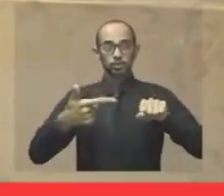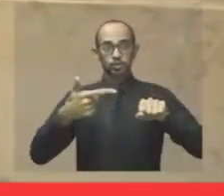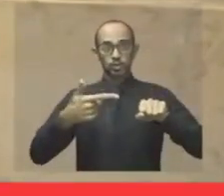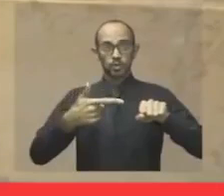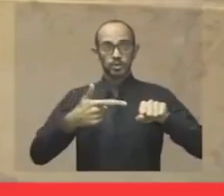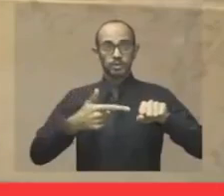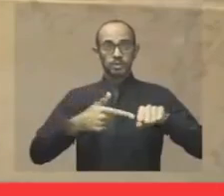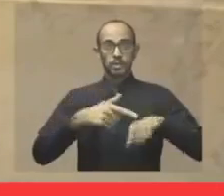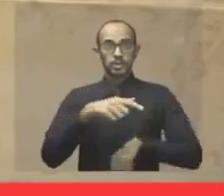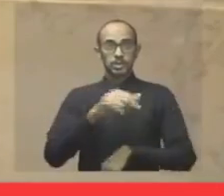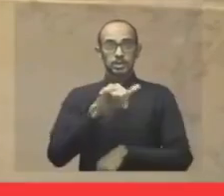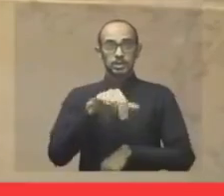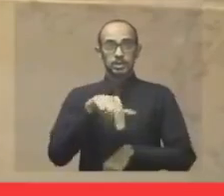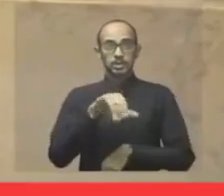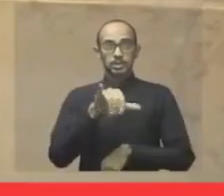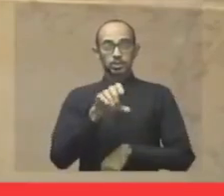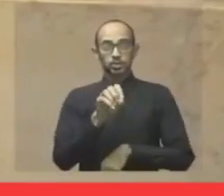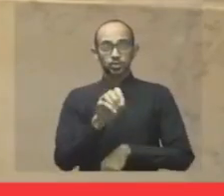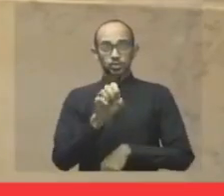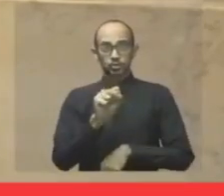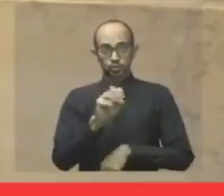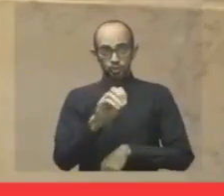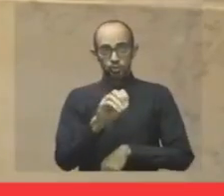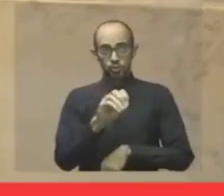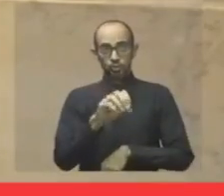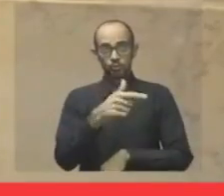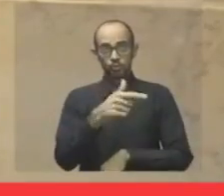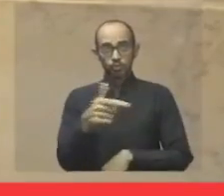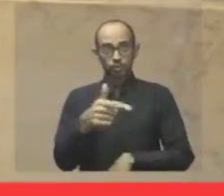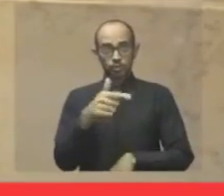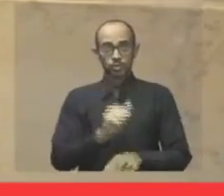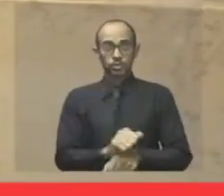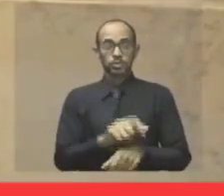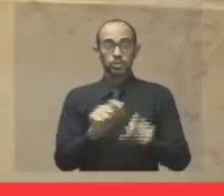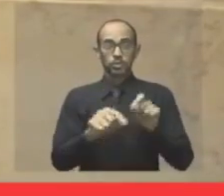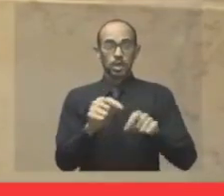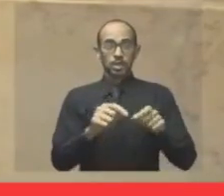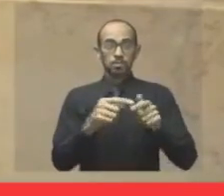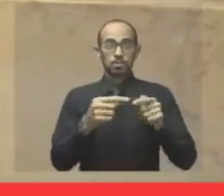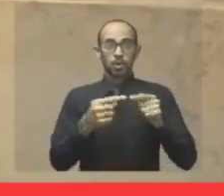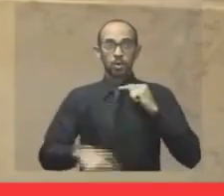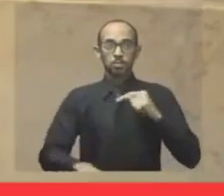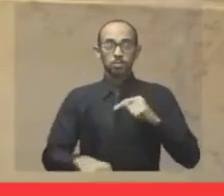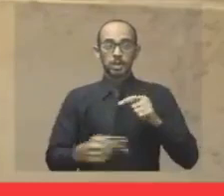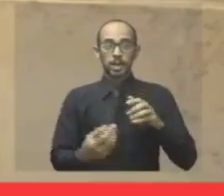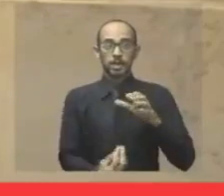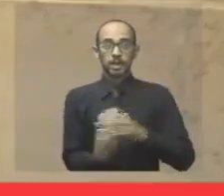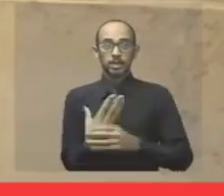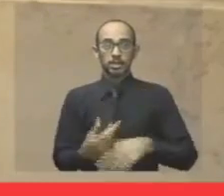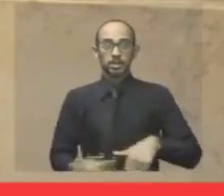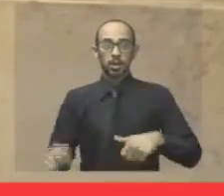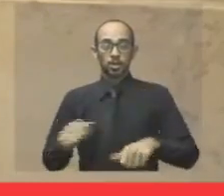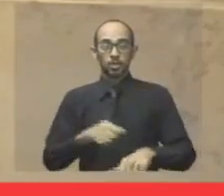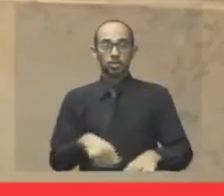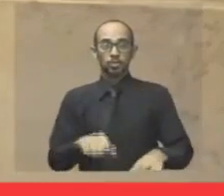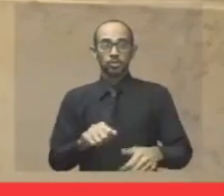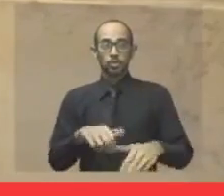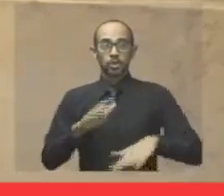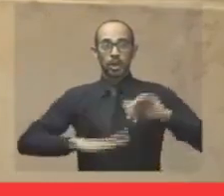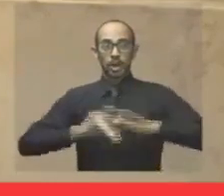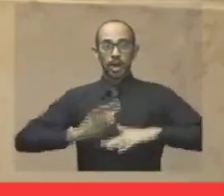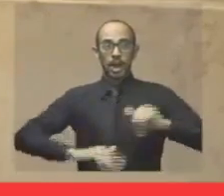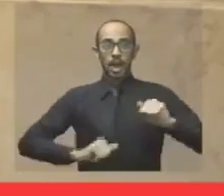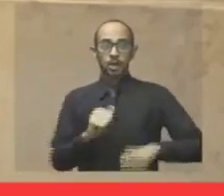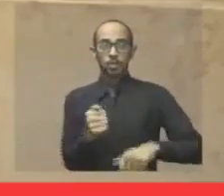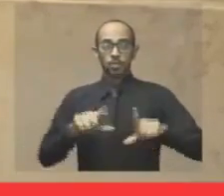2, que vedava a criação de cargo, emprego, função ou estrutura da